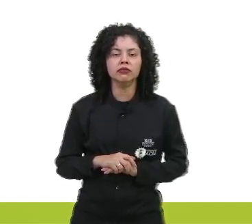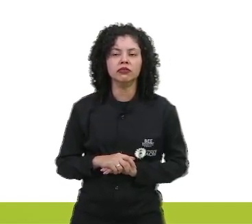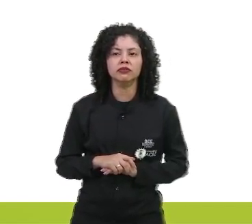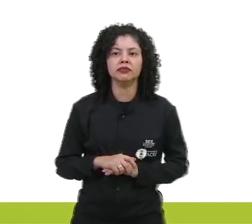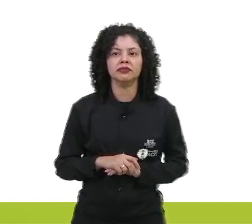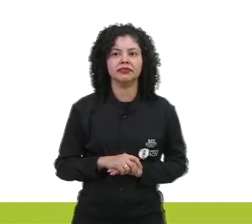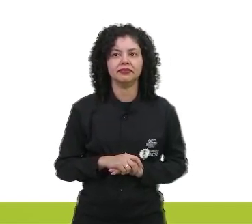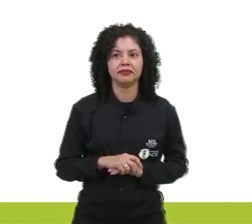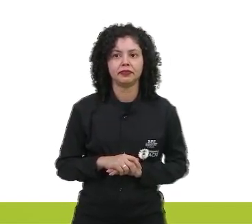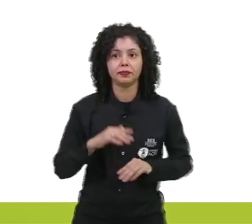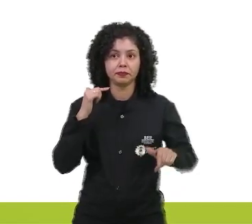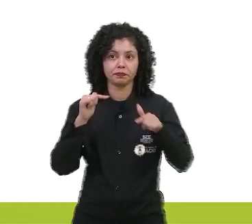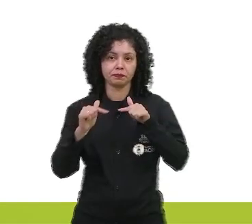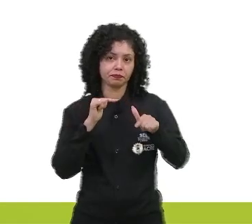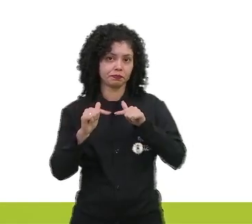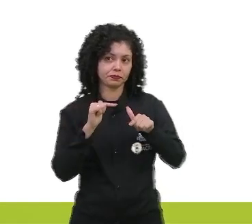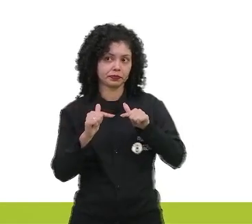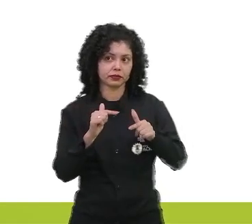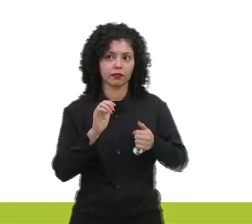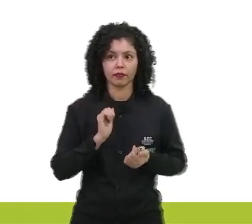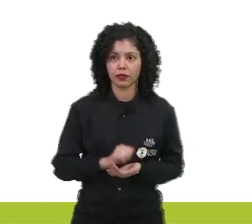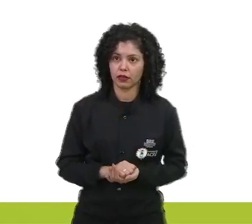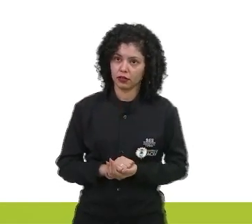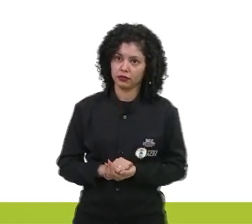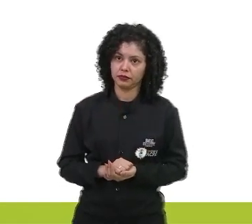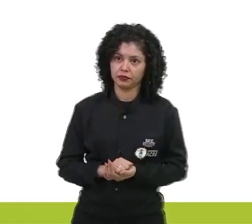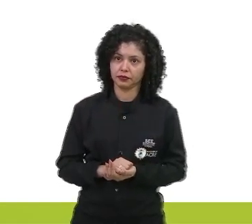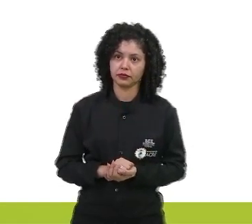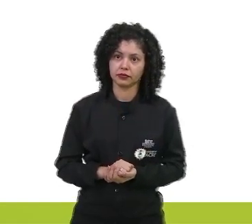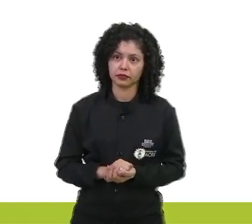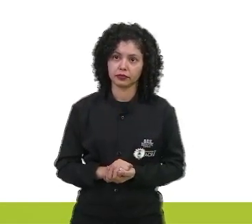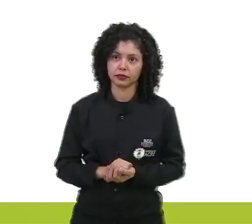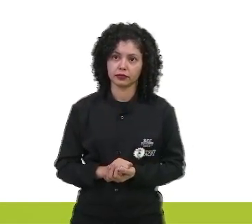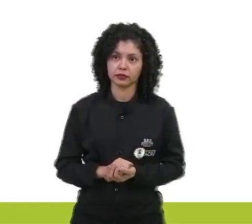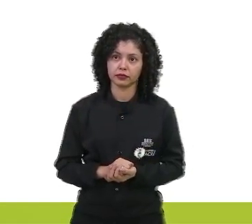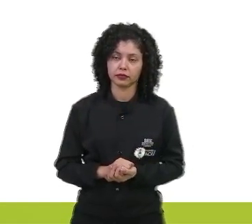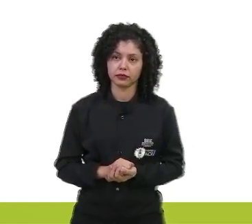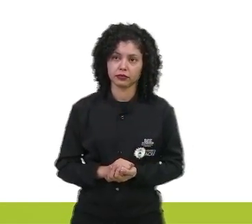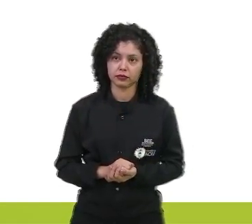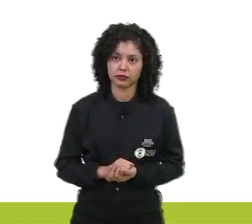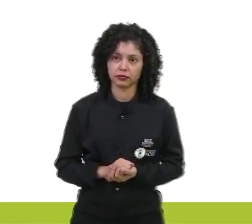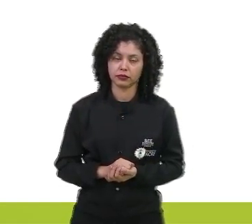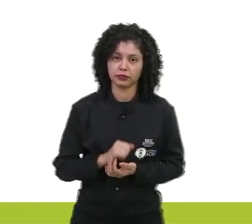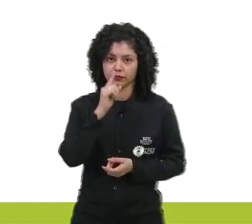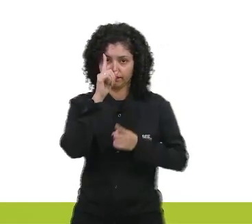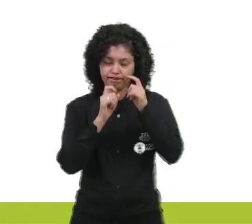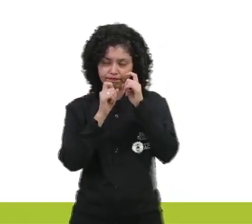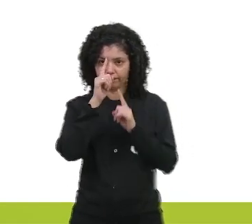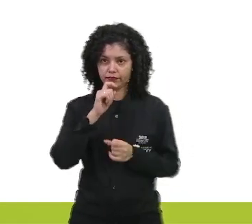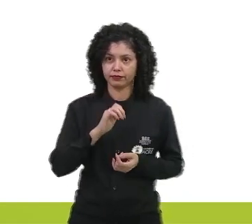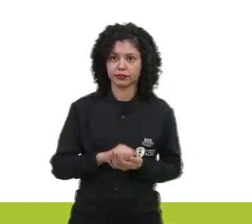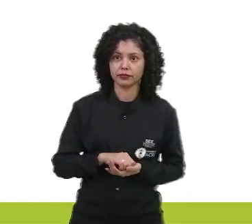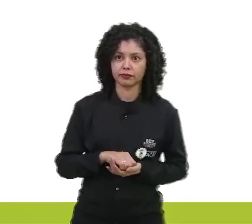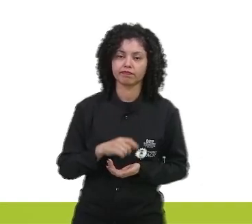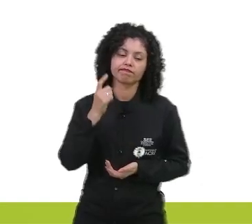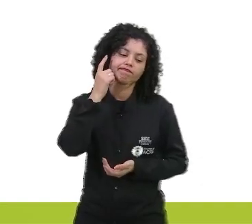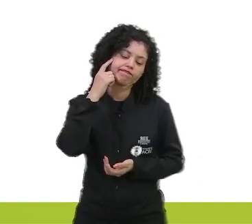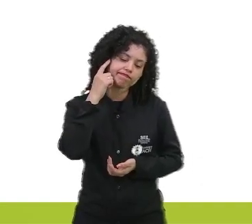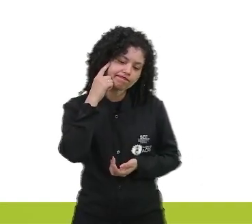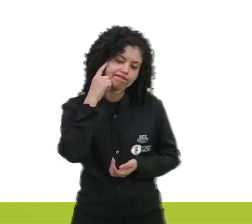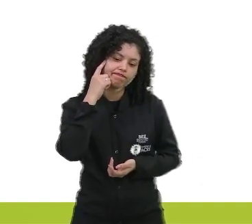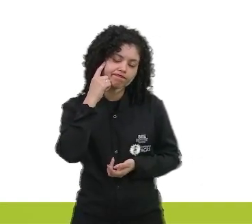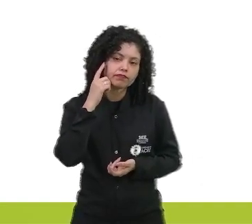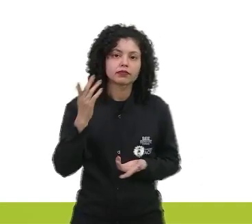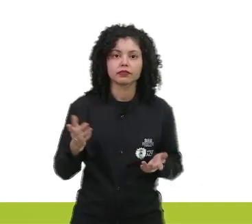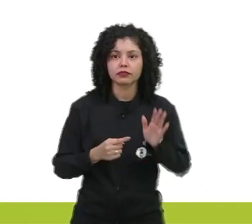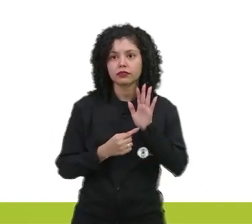é esse trabalhador que está, né, aqui escorado de uma expressão um pouco pensativa,